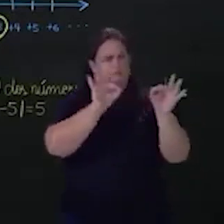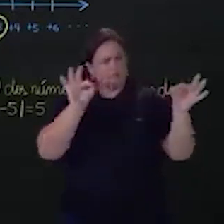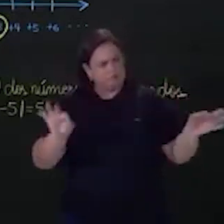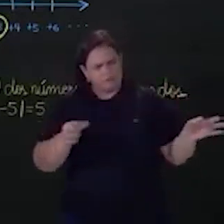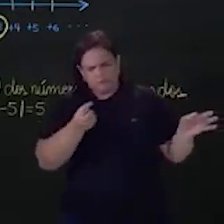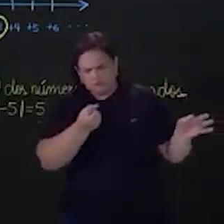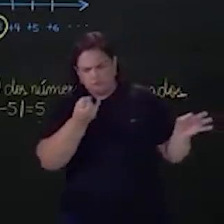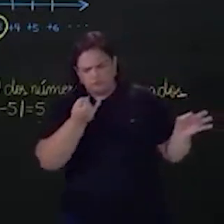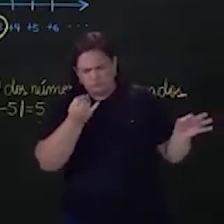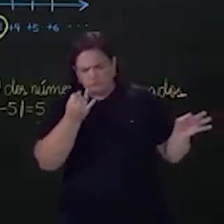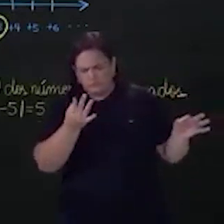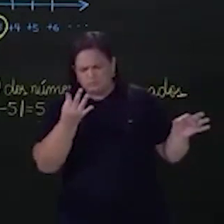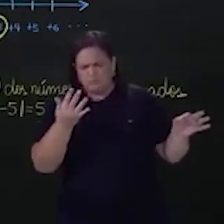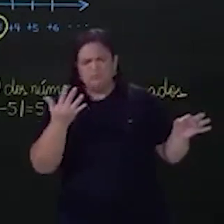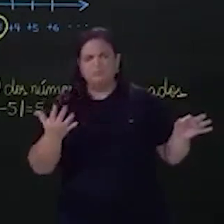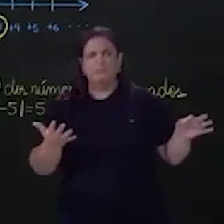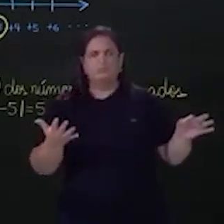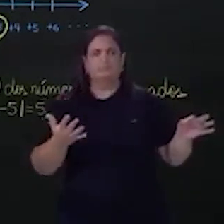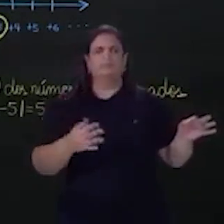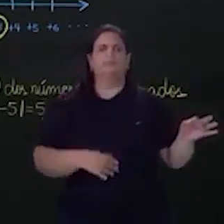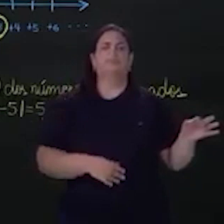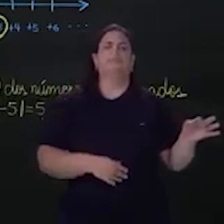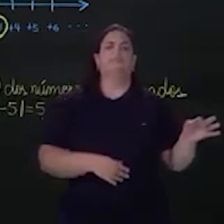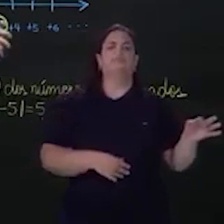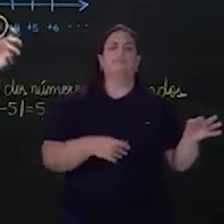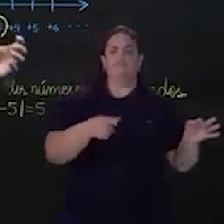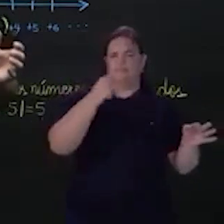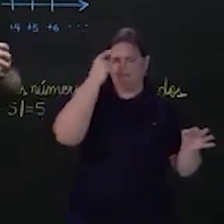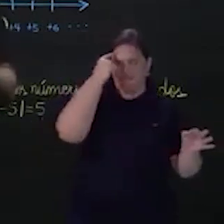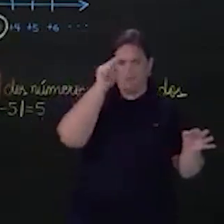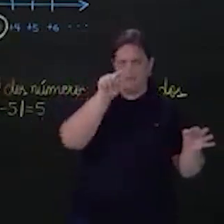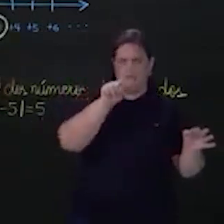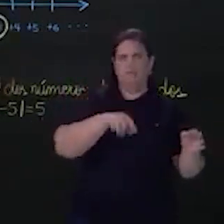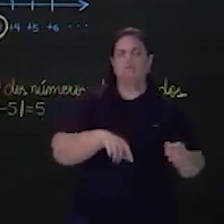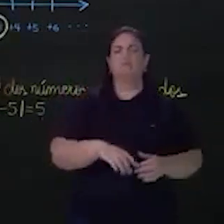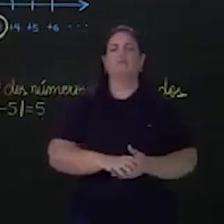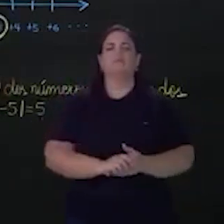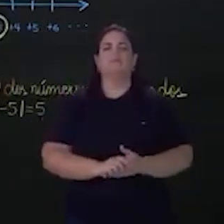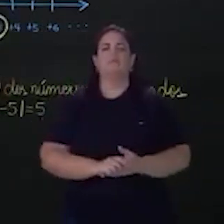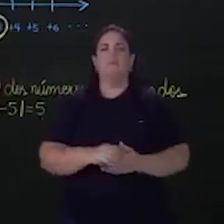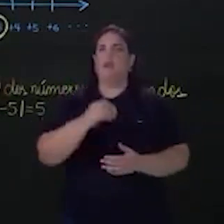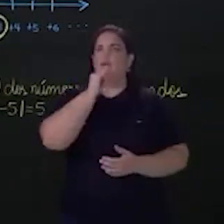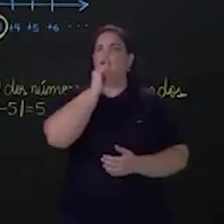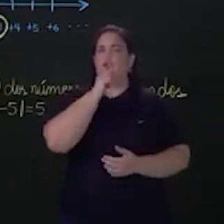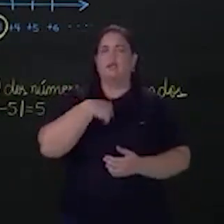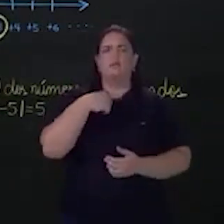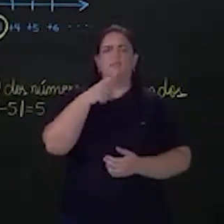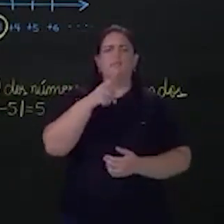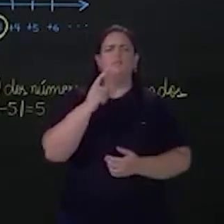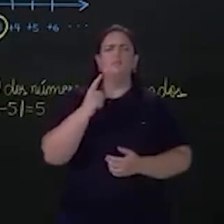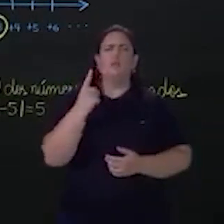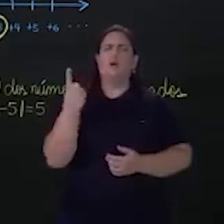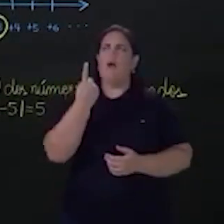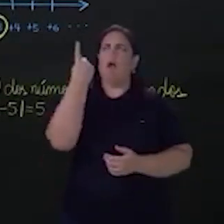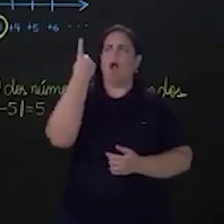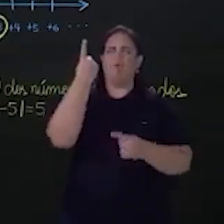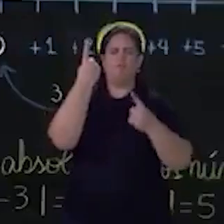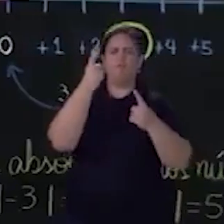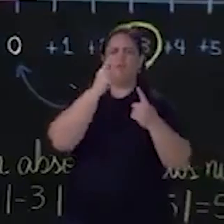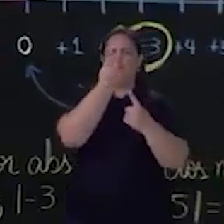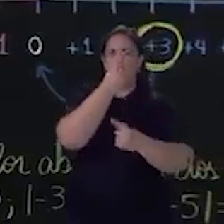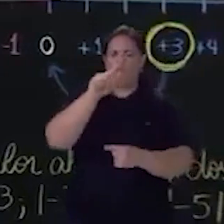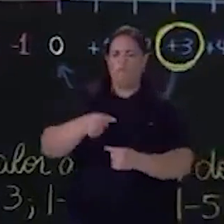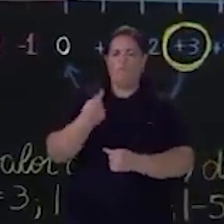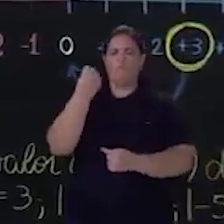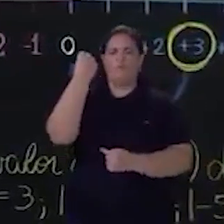distância? Então imagina assim, pessoal, você mesmo, imagina que a tua altura seja de 1,80 m.